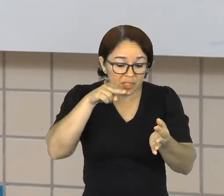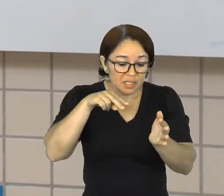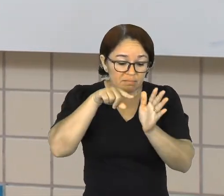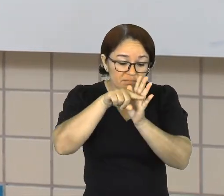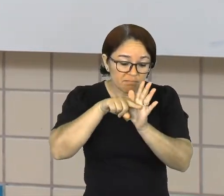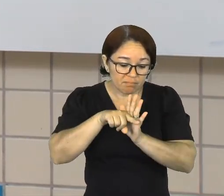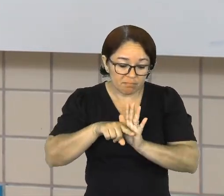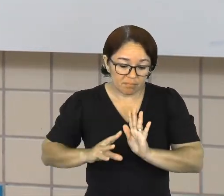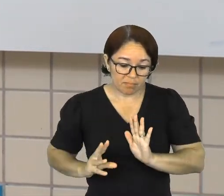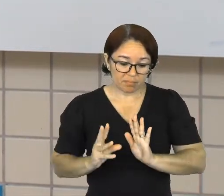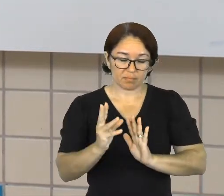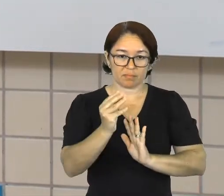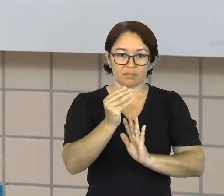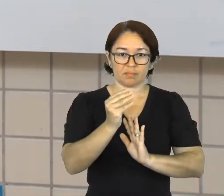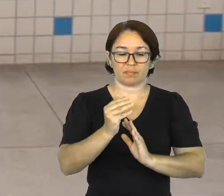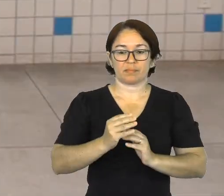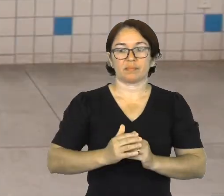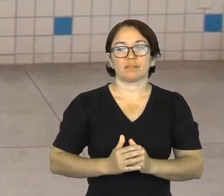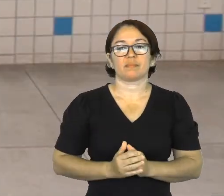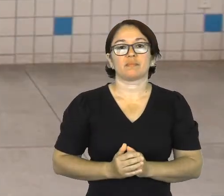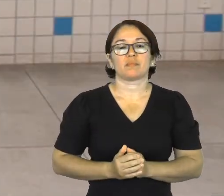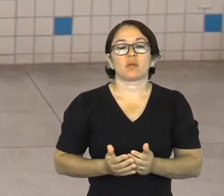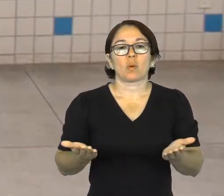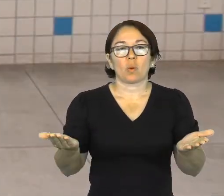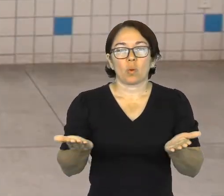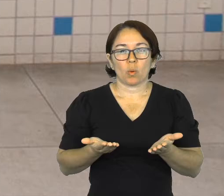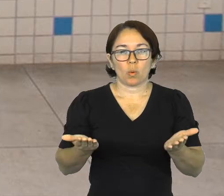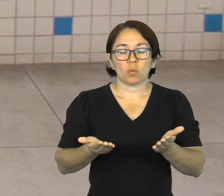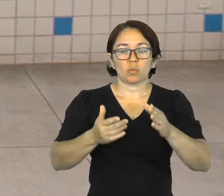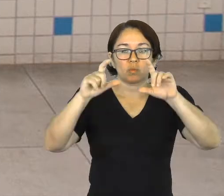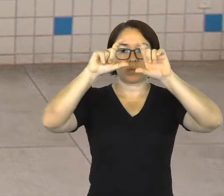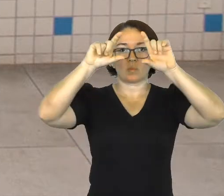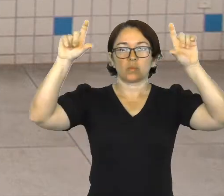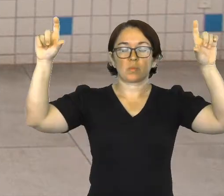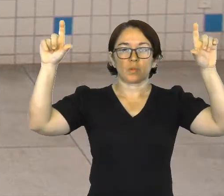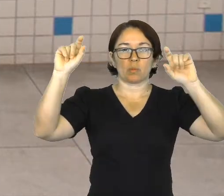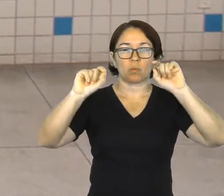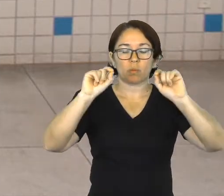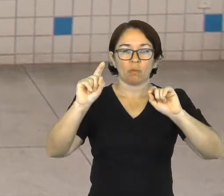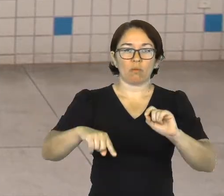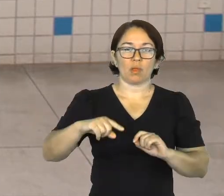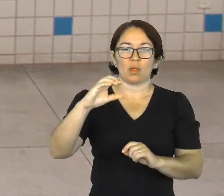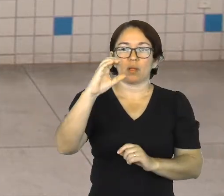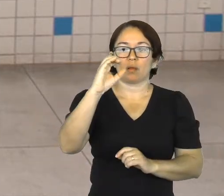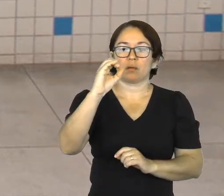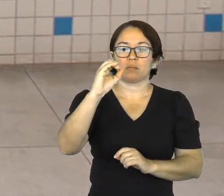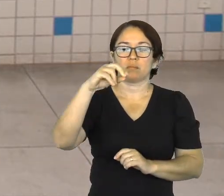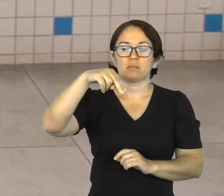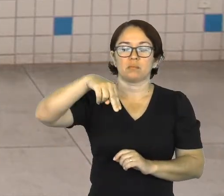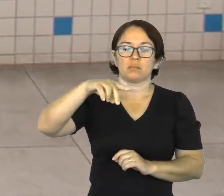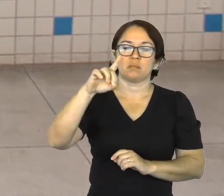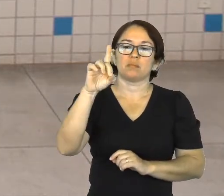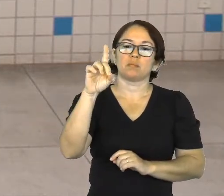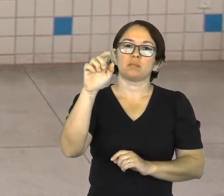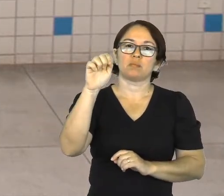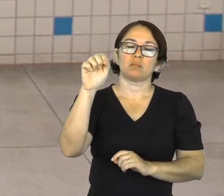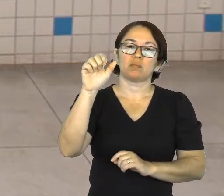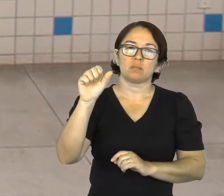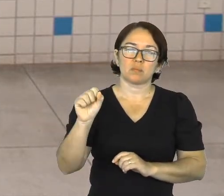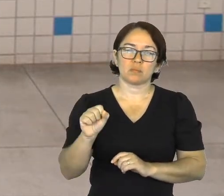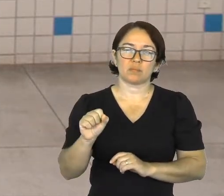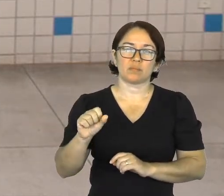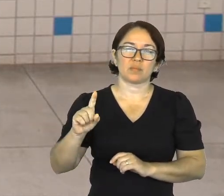A aprovação de vocês. Nossa aula de hoje nós vamos falar sobre ondas, tá? Ondas e velocidade do som.